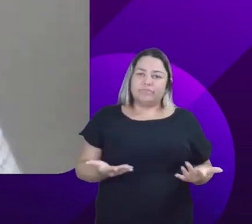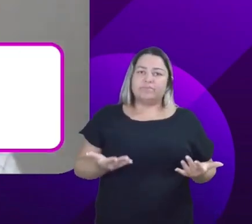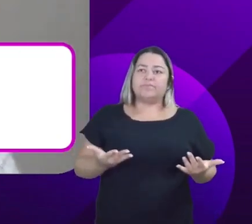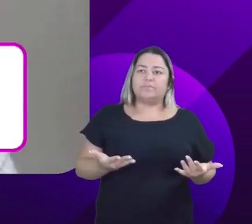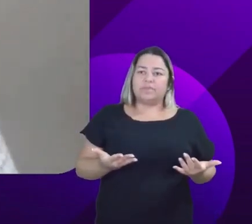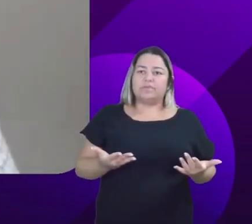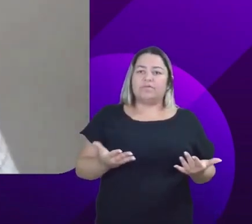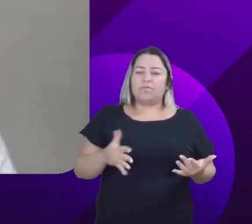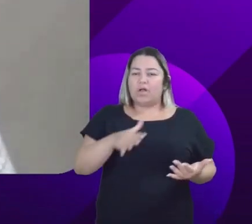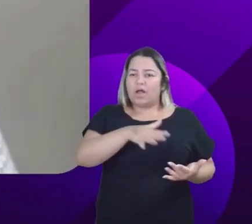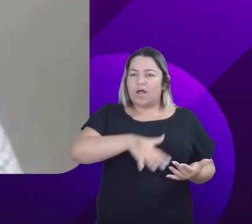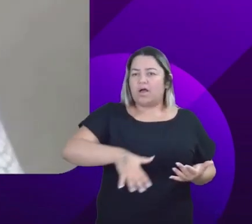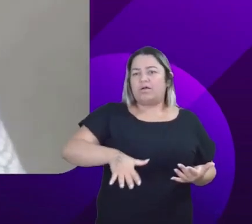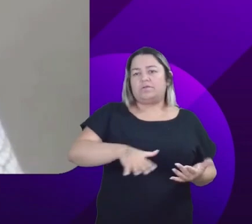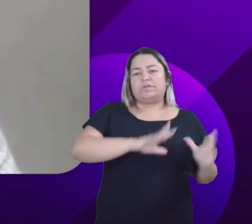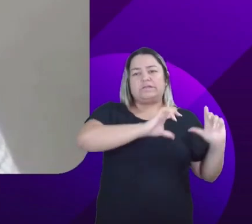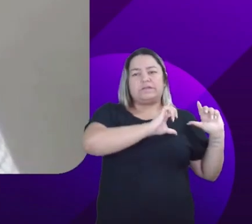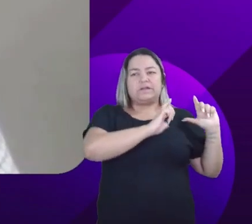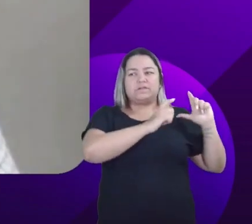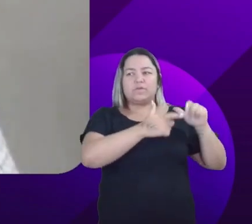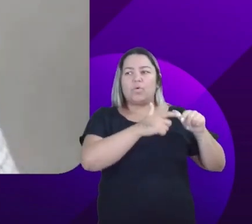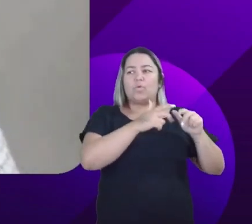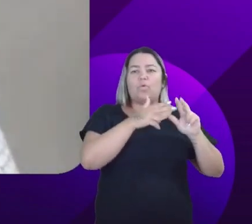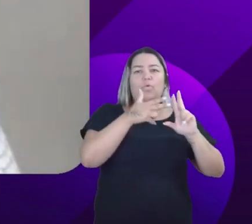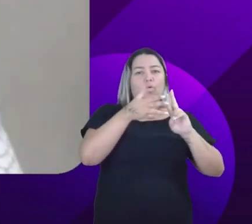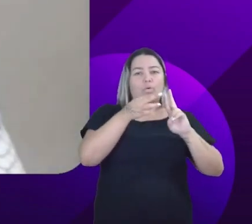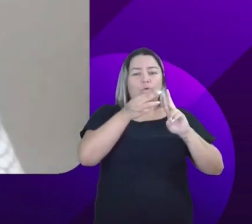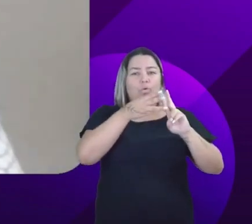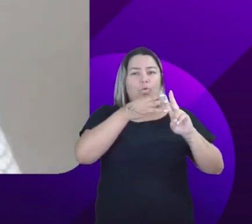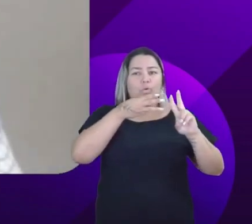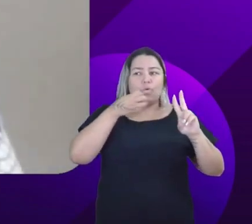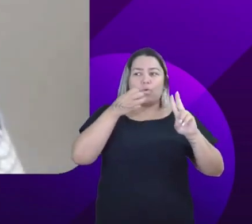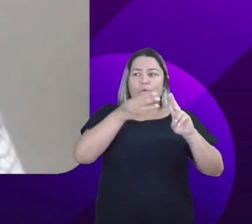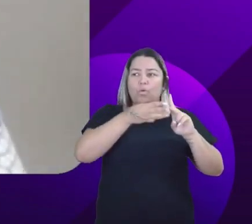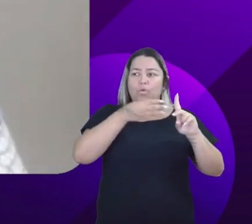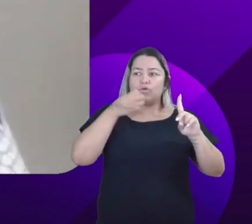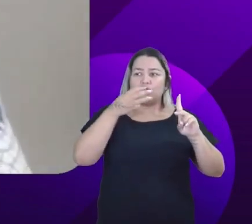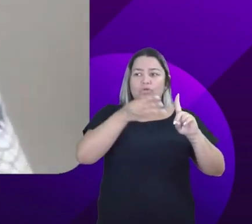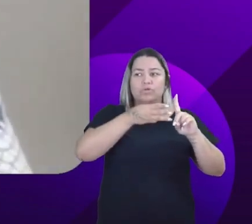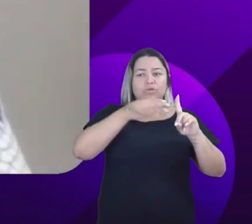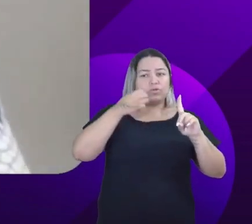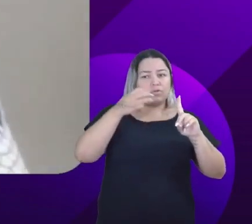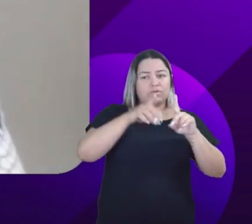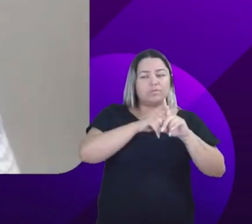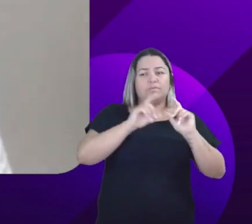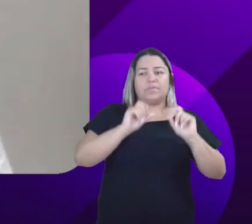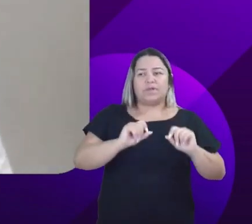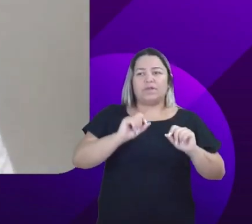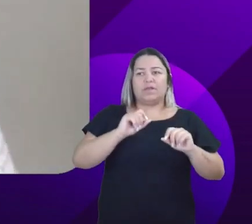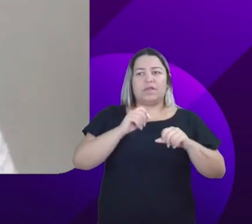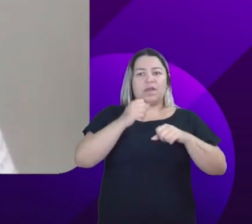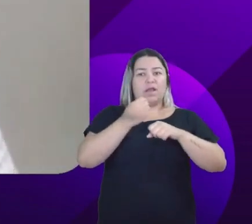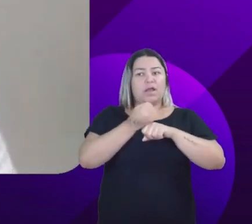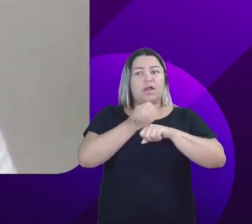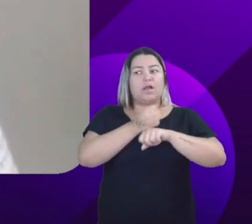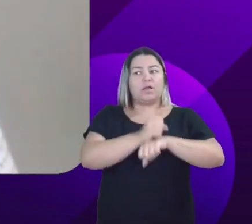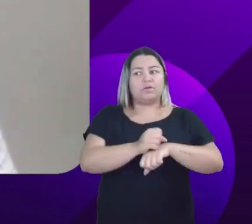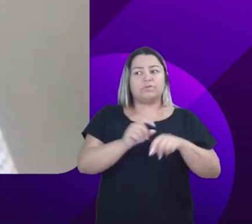são as populações chamadas de populações tradicionais, então as populações quilombolas, as